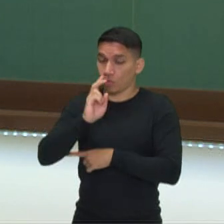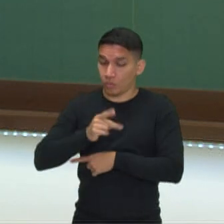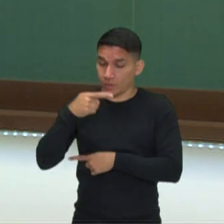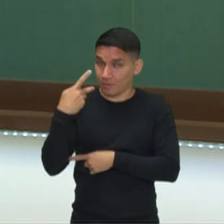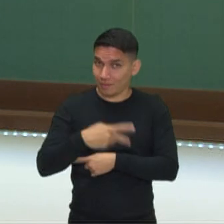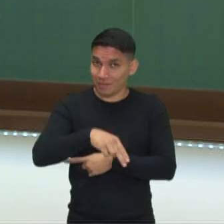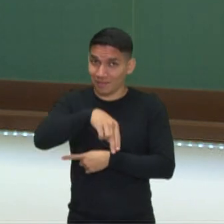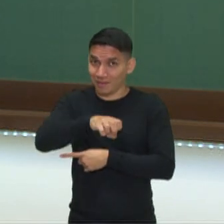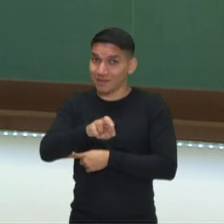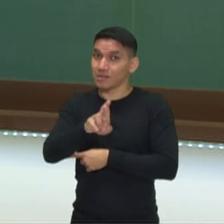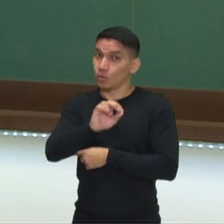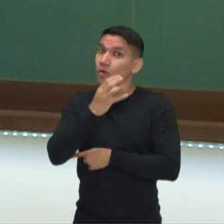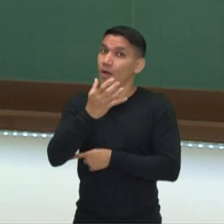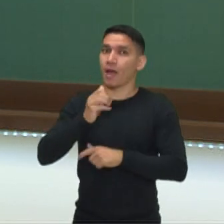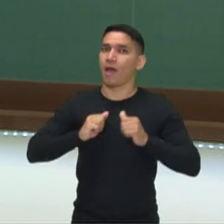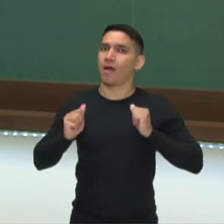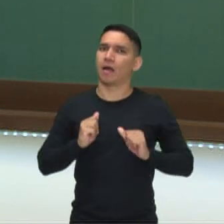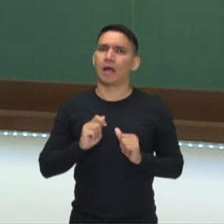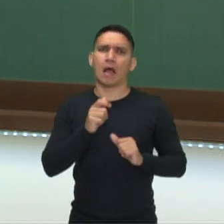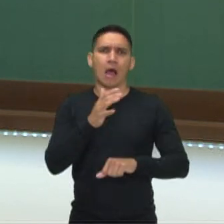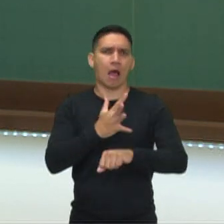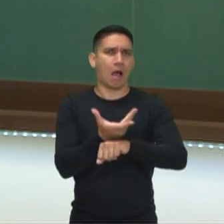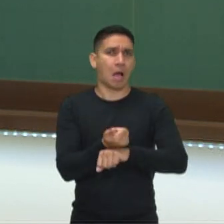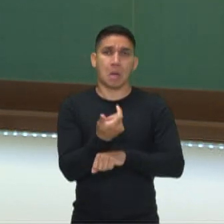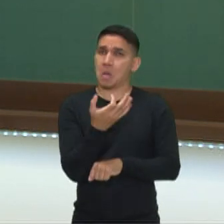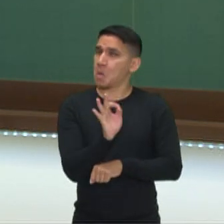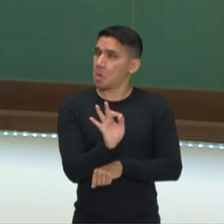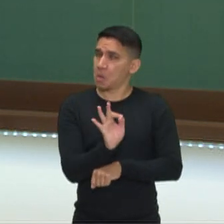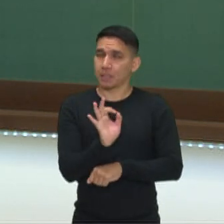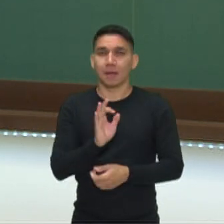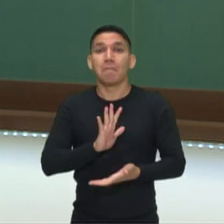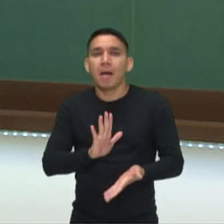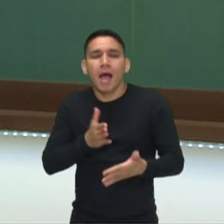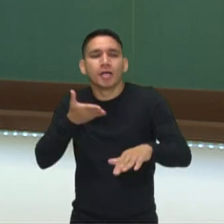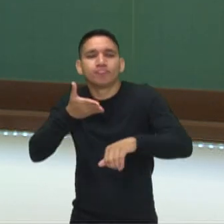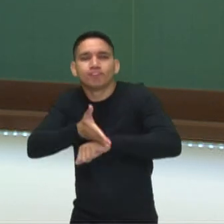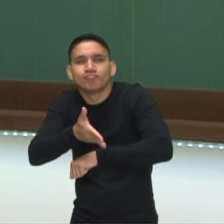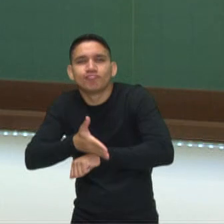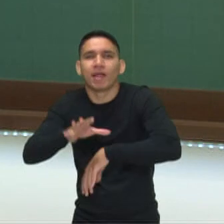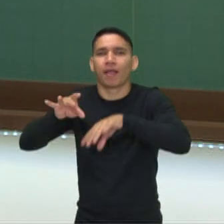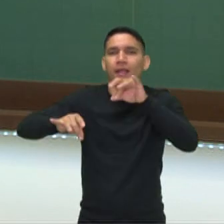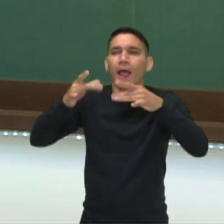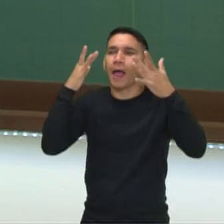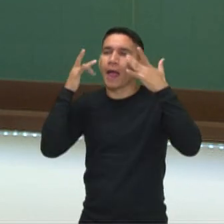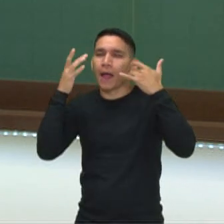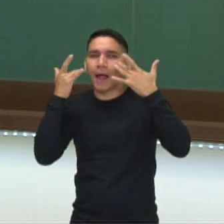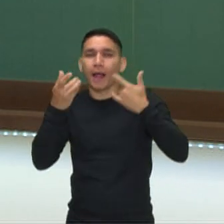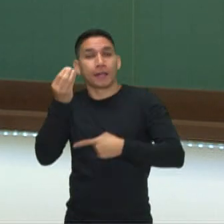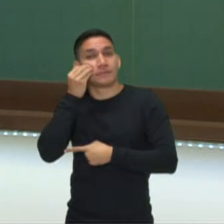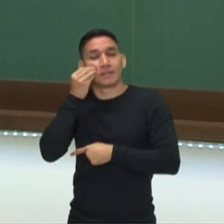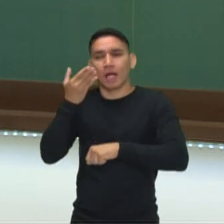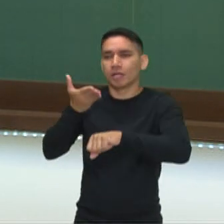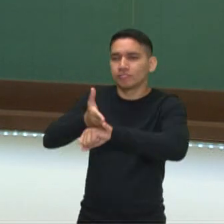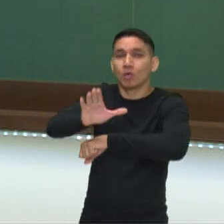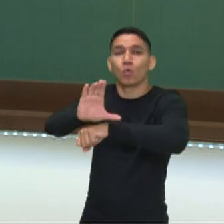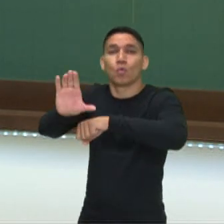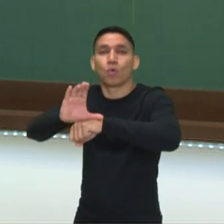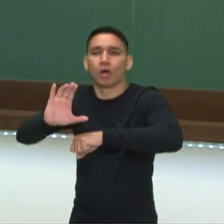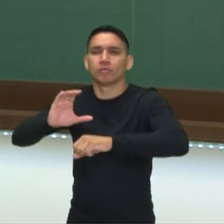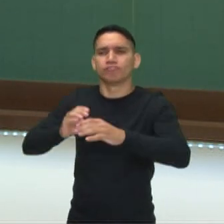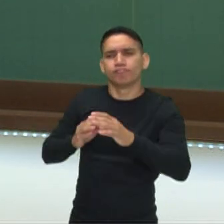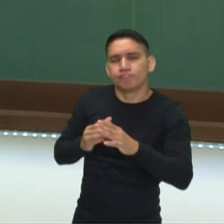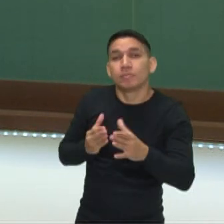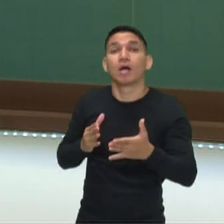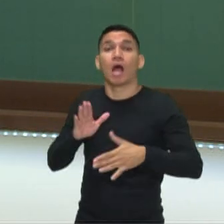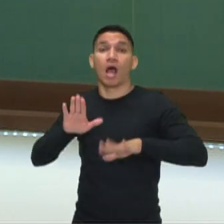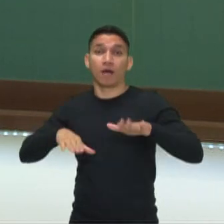também queria ser ator, ele não tinha talento nenhum, mas ele se aventurava nos teatros, se aventurava nos concursos de teatro e por incrível que